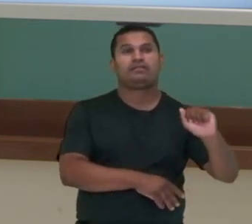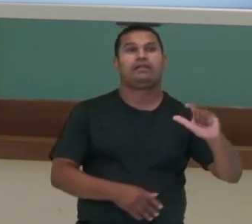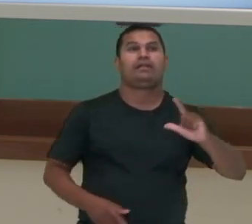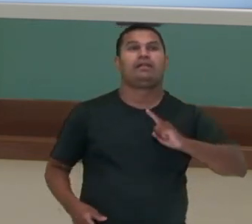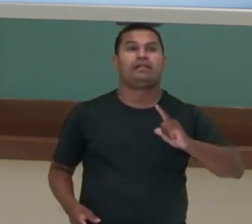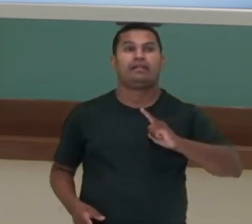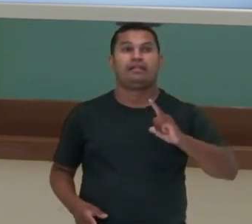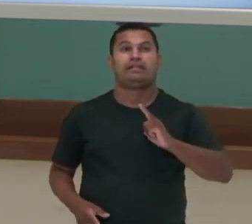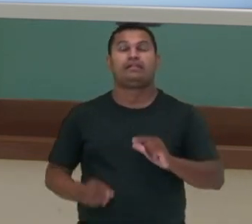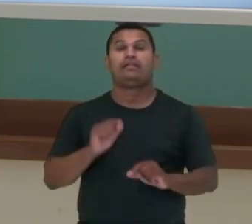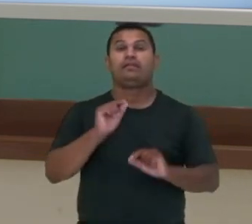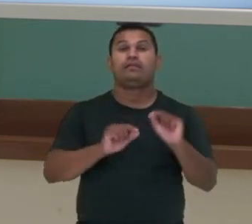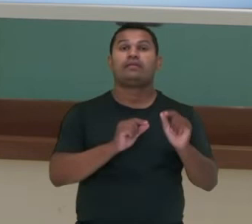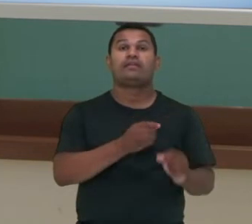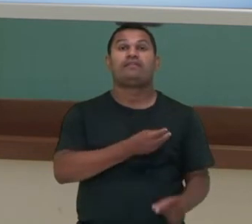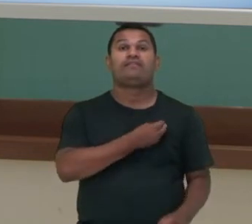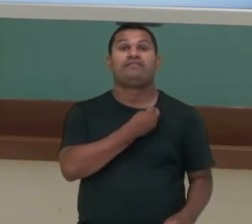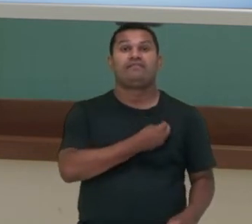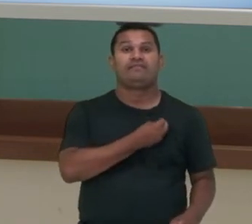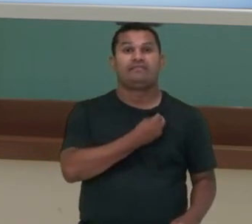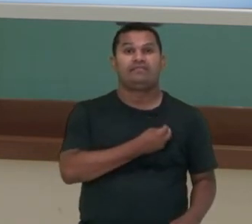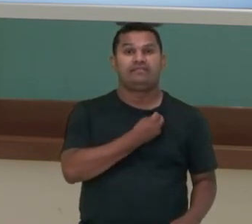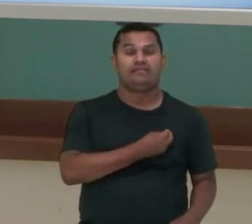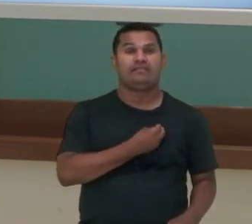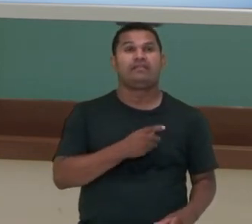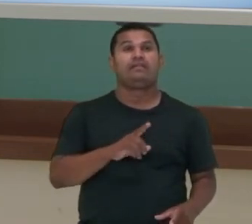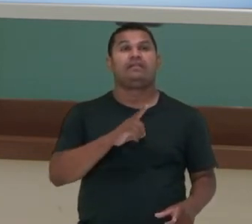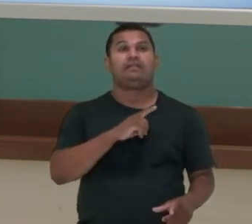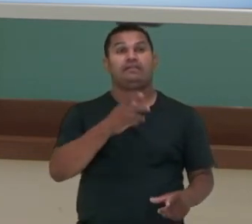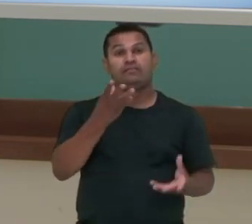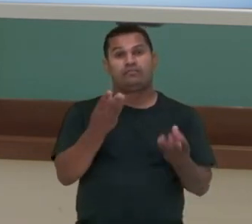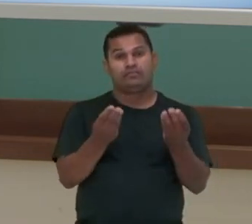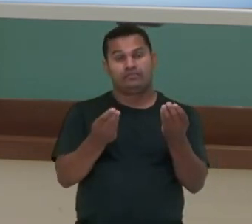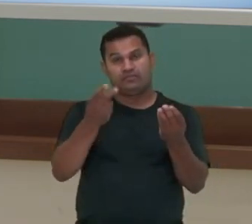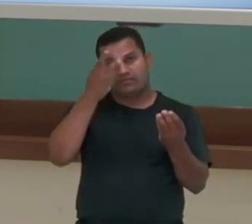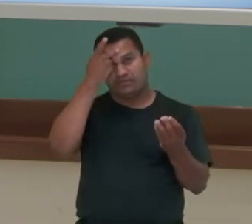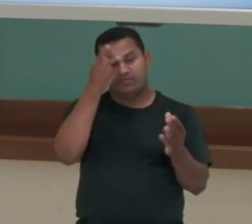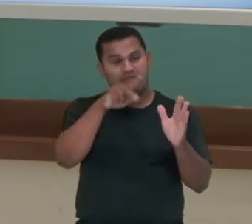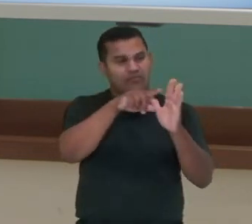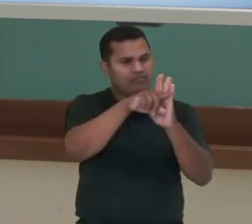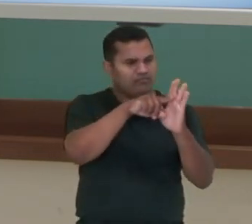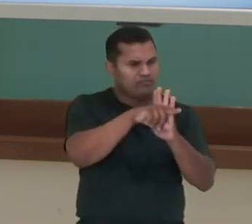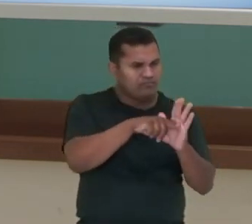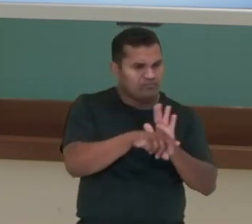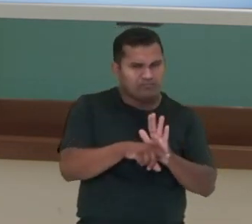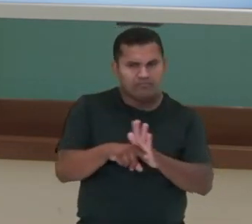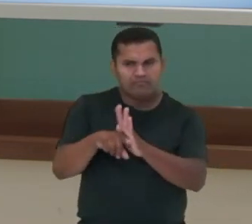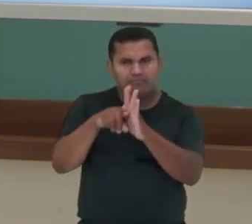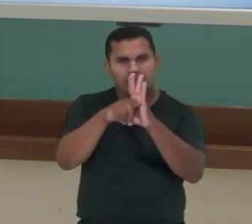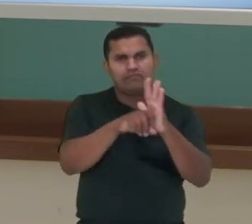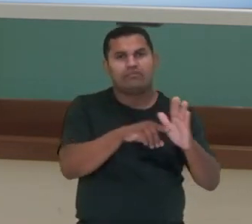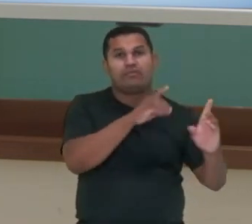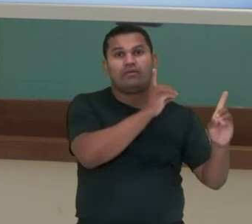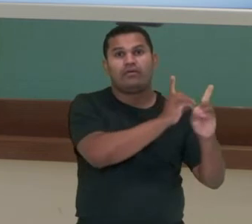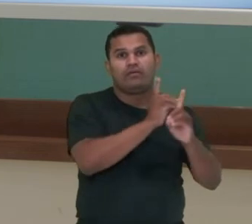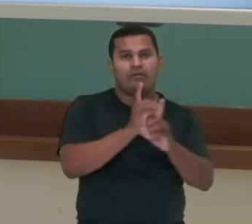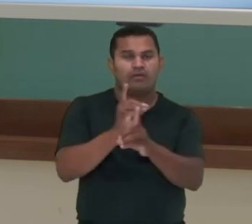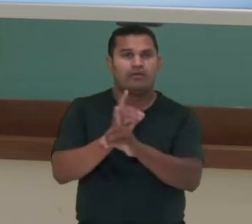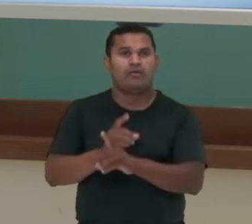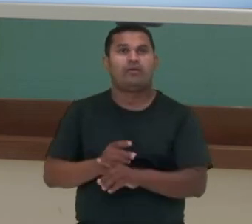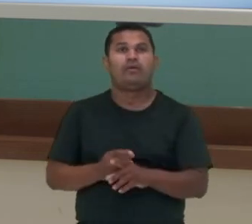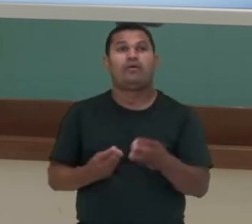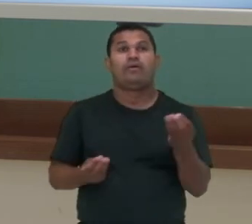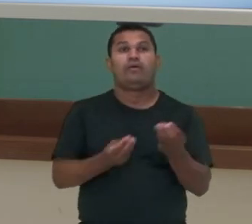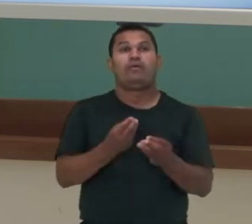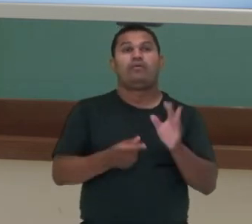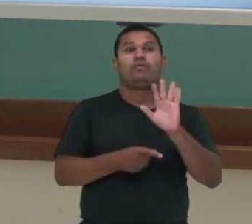patrimônio natural e cultural e a promoção do desenvolvimento sustentável. Toda essa ideia do desenvolvimento